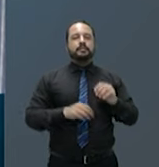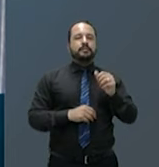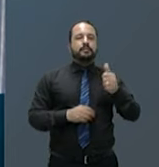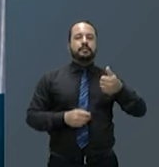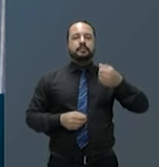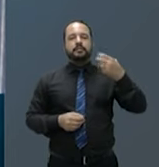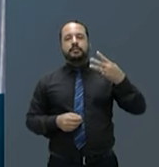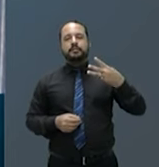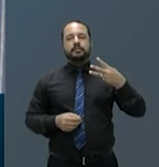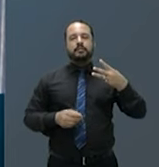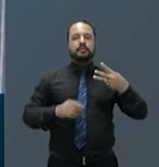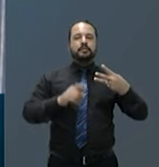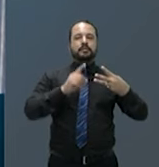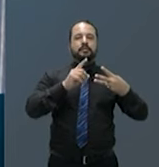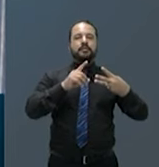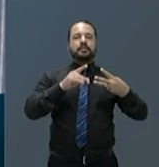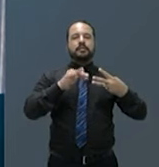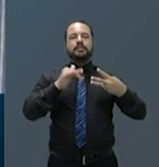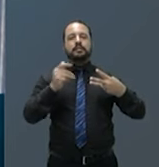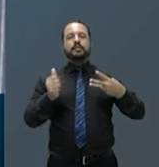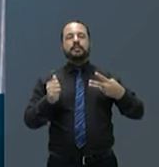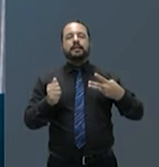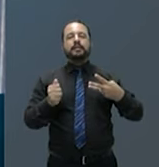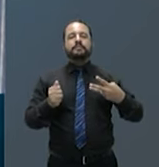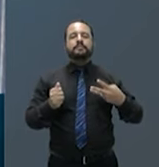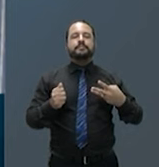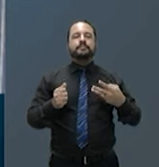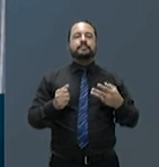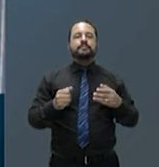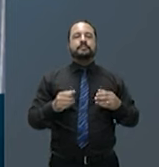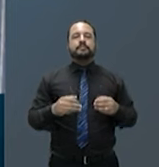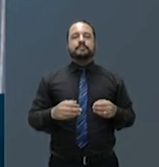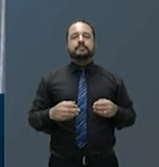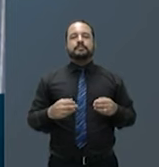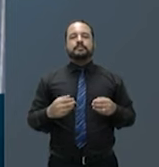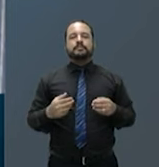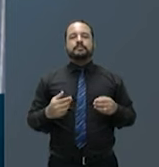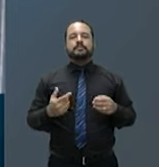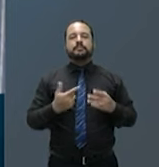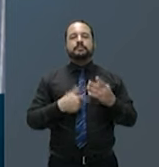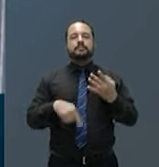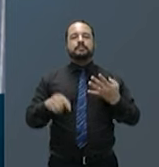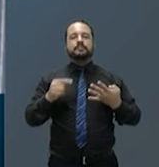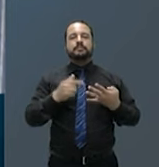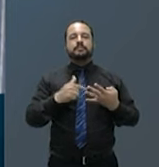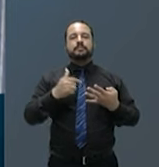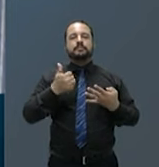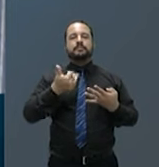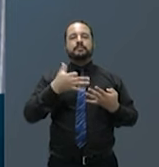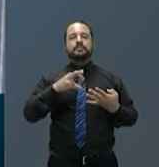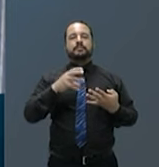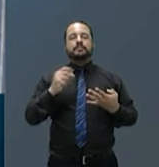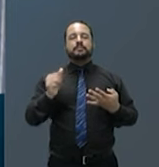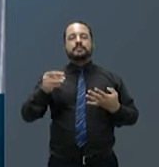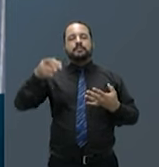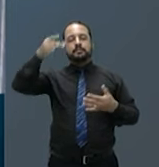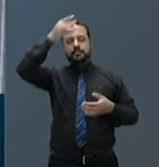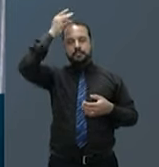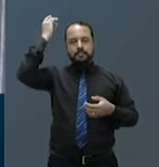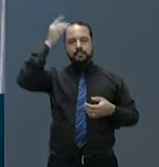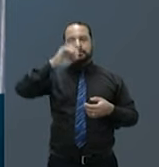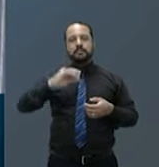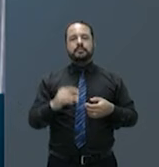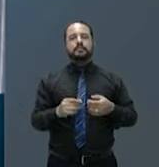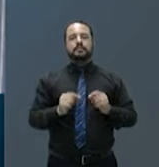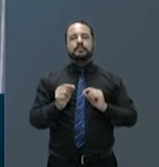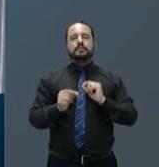de outubro de 2017, emenda do dia de Nossa Senhora Aparecida, de modo que estaria satisfeito o requisito